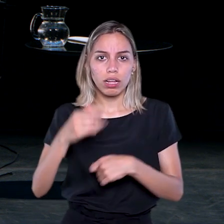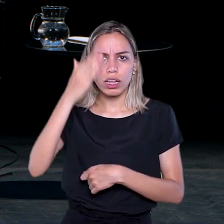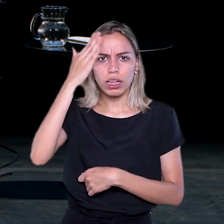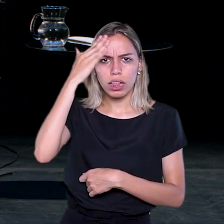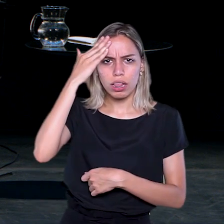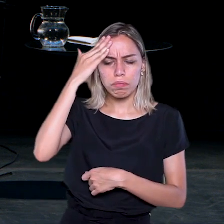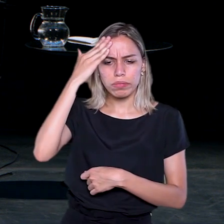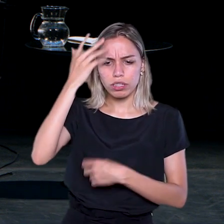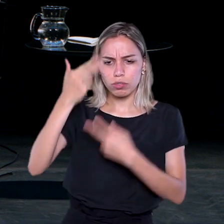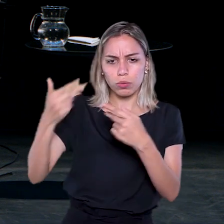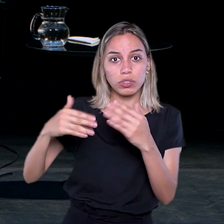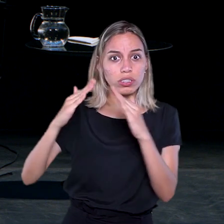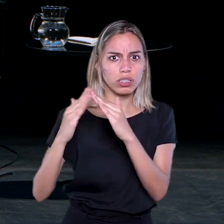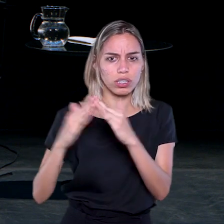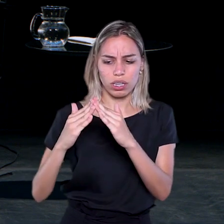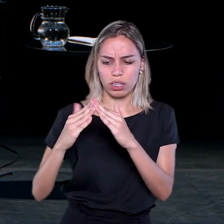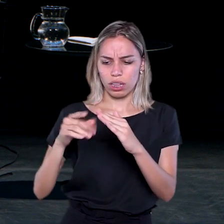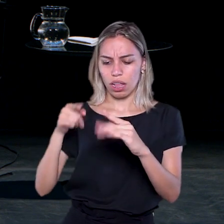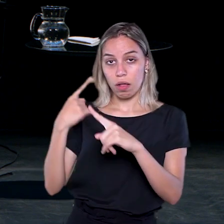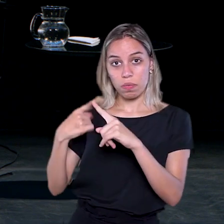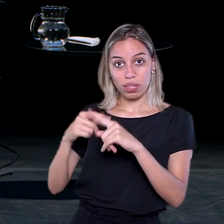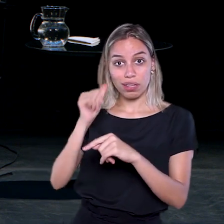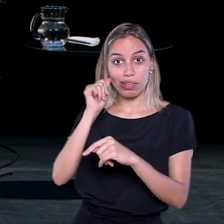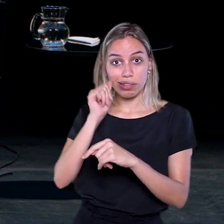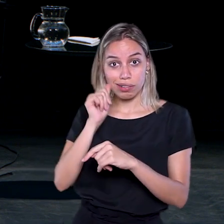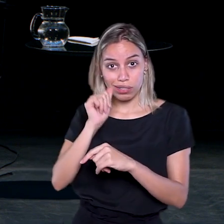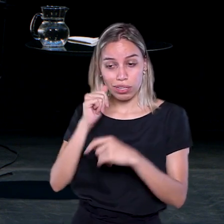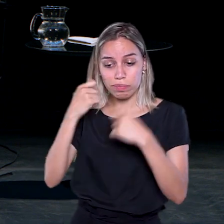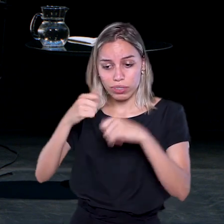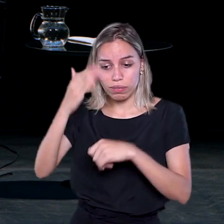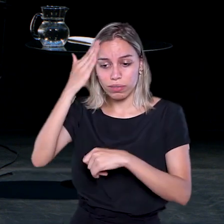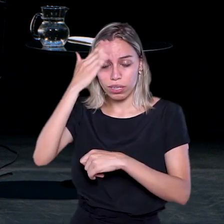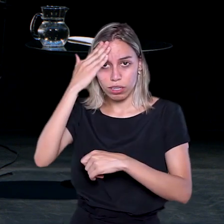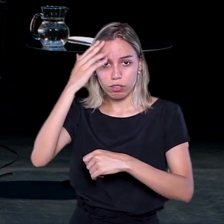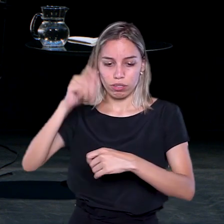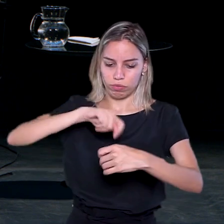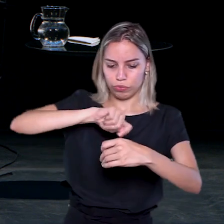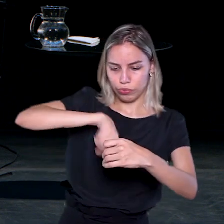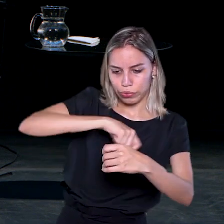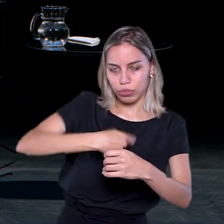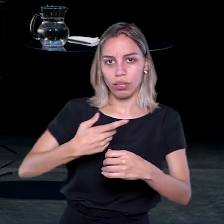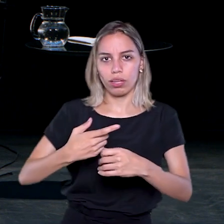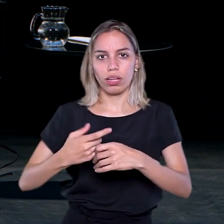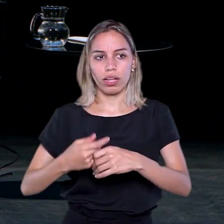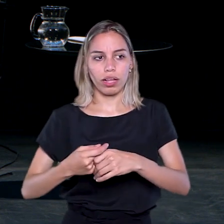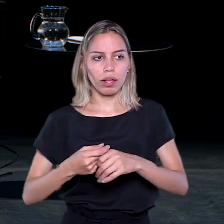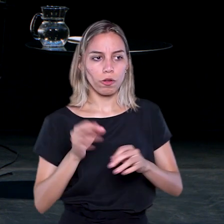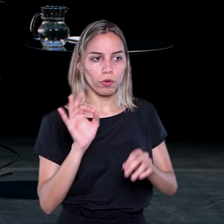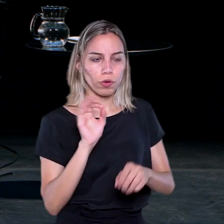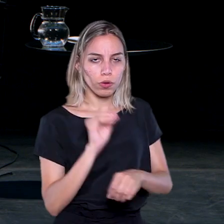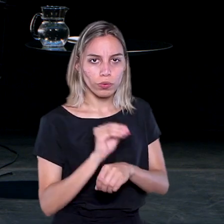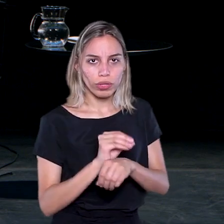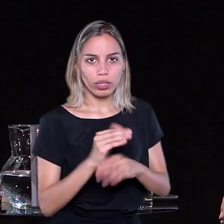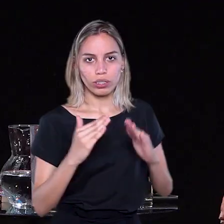meninas escravizadas, para serem amas de leite, mucamas, cozinheiras. Essa exceção se